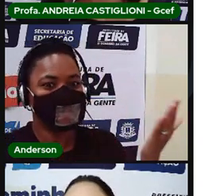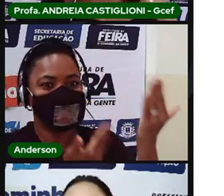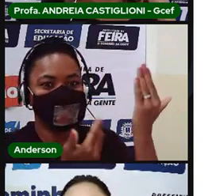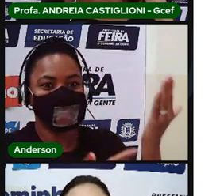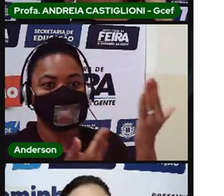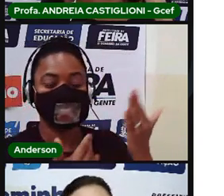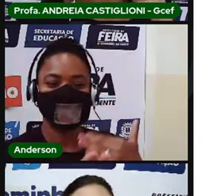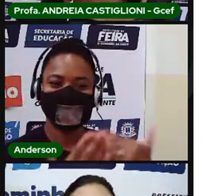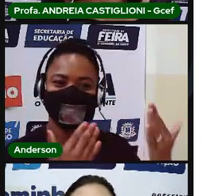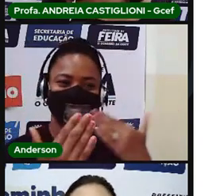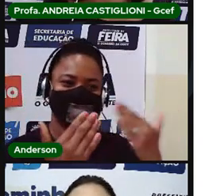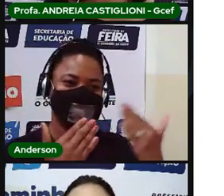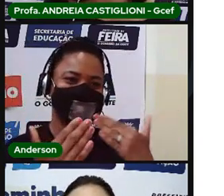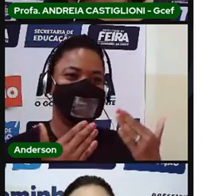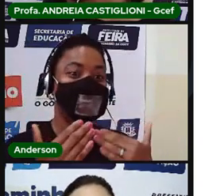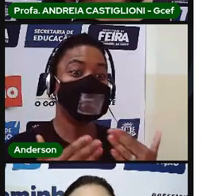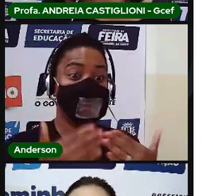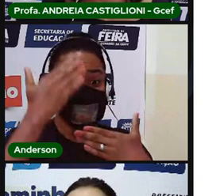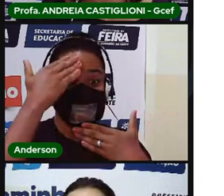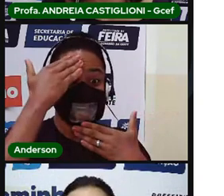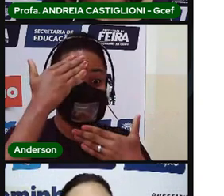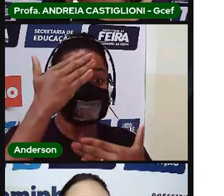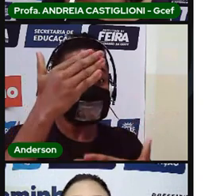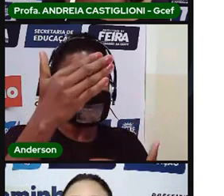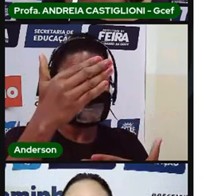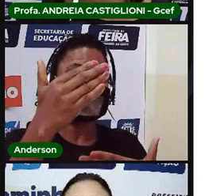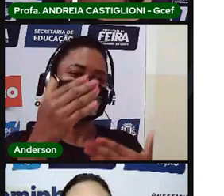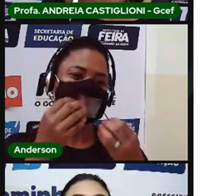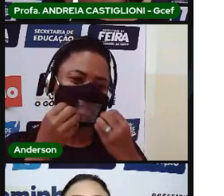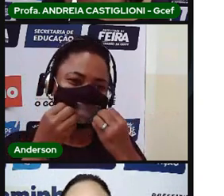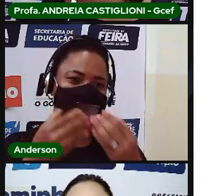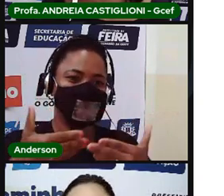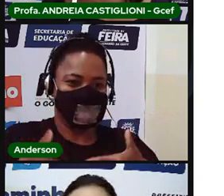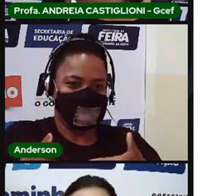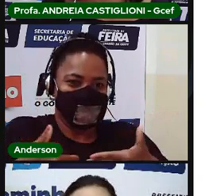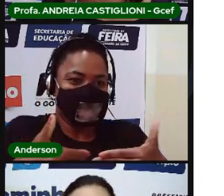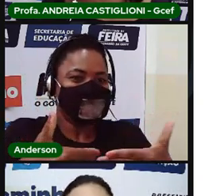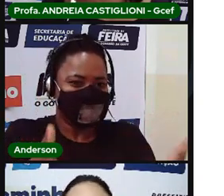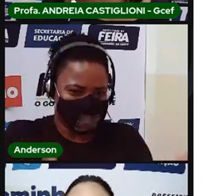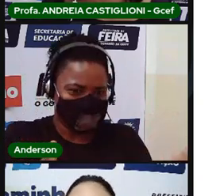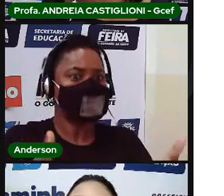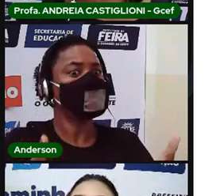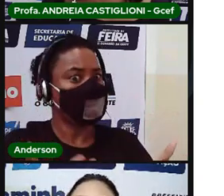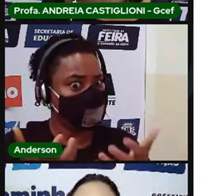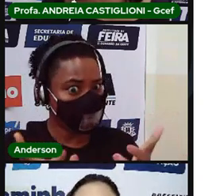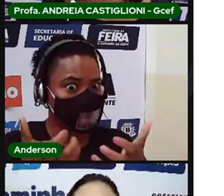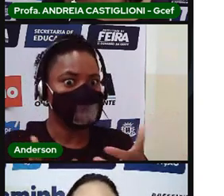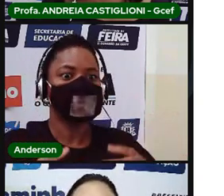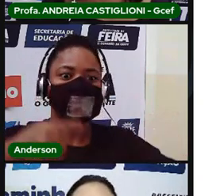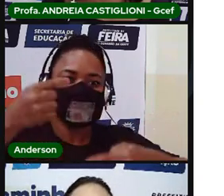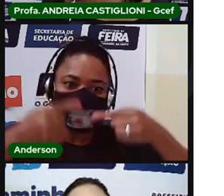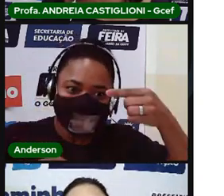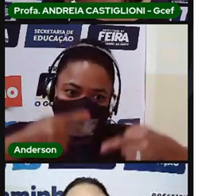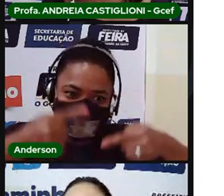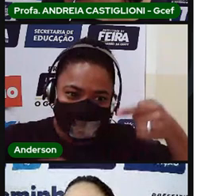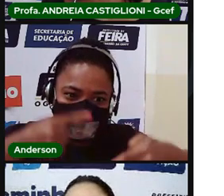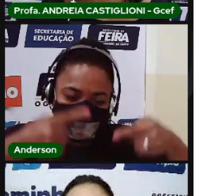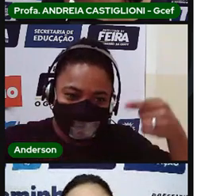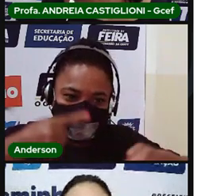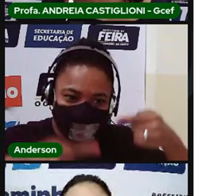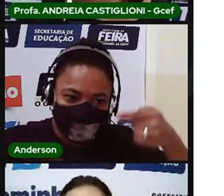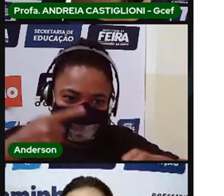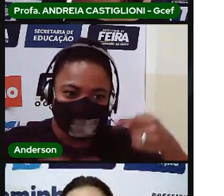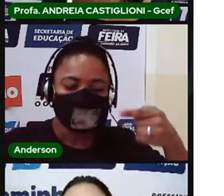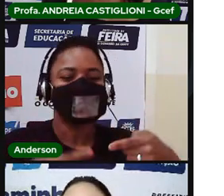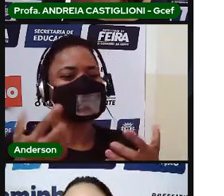Vai ser um prazer, a gente vai aprender muito, discutir. Quero, viu, gente, que vocês fiquem comentando. Quero